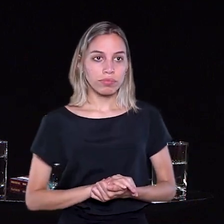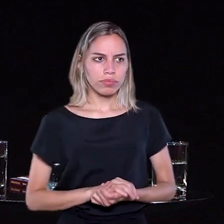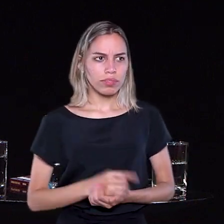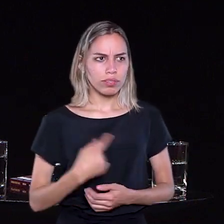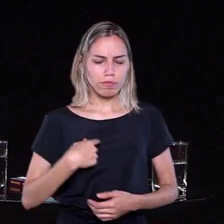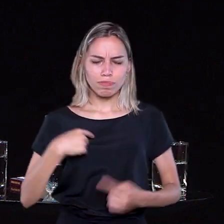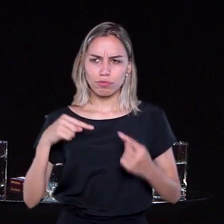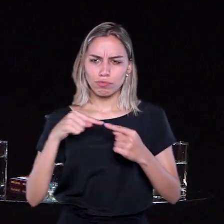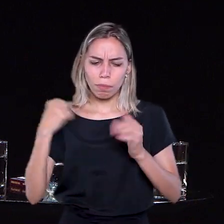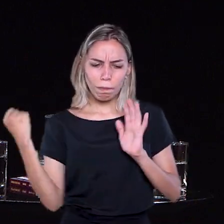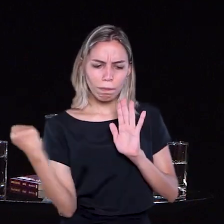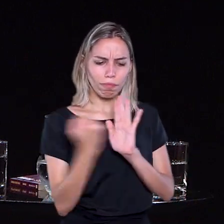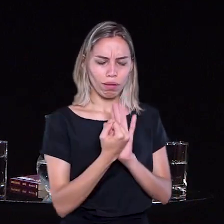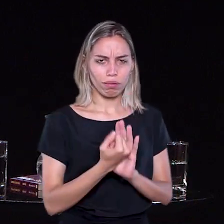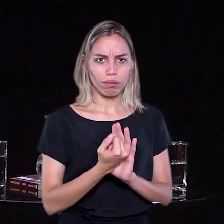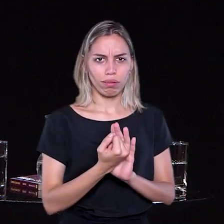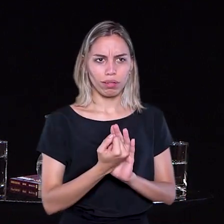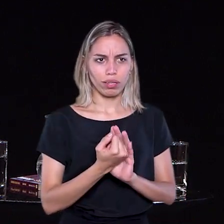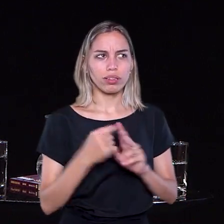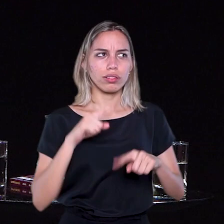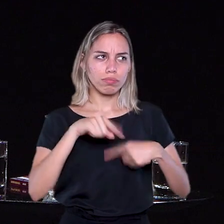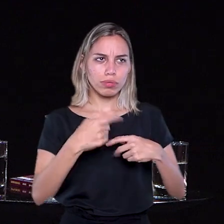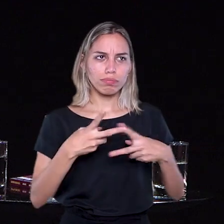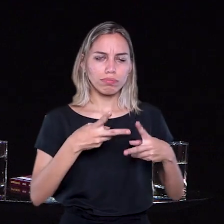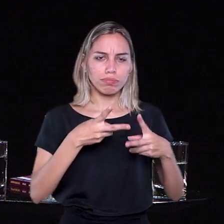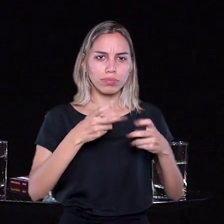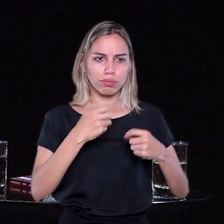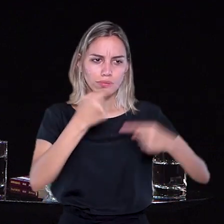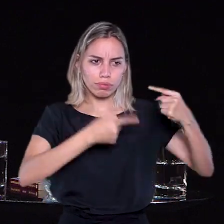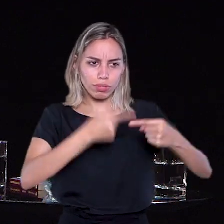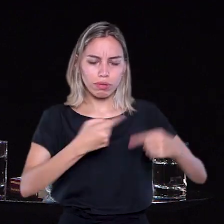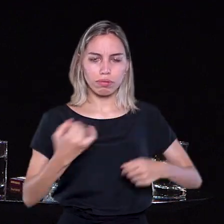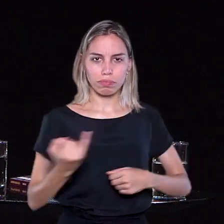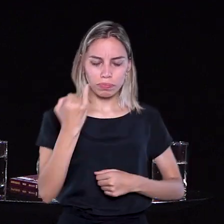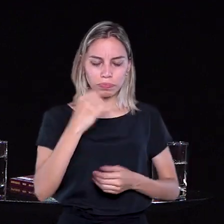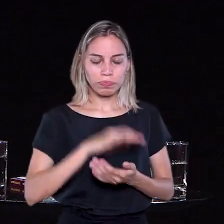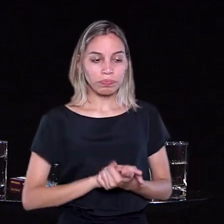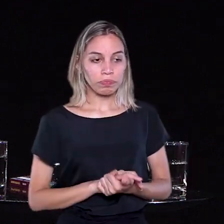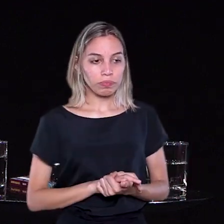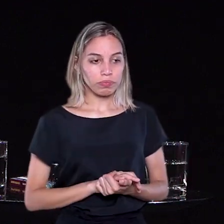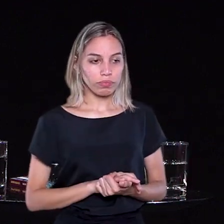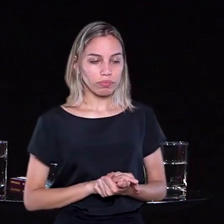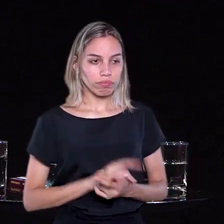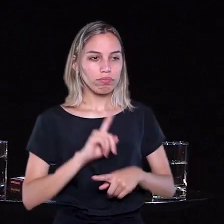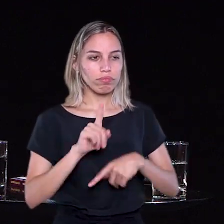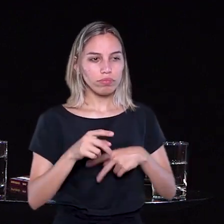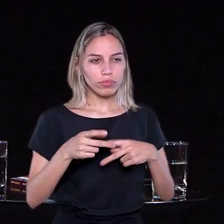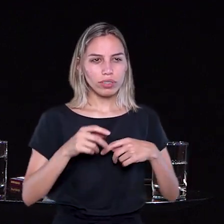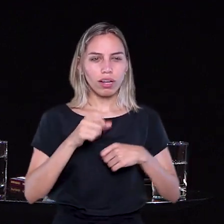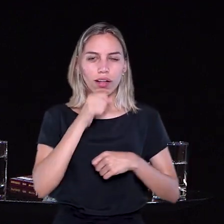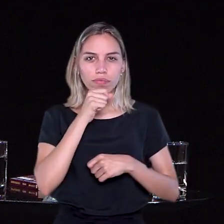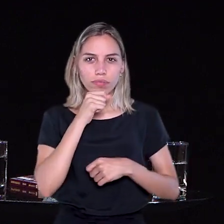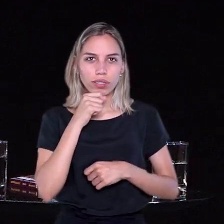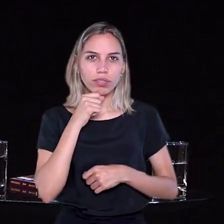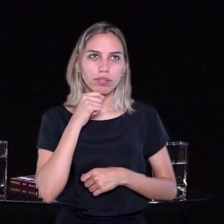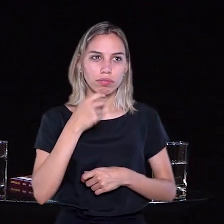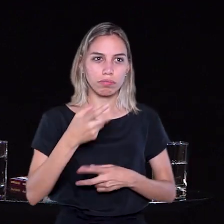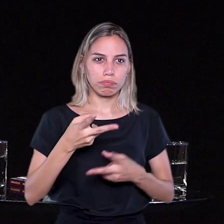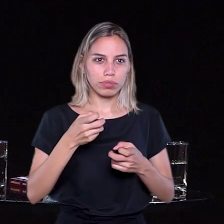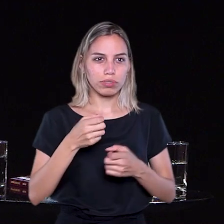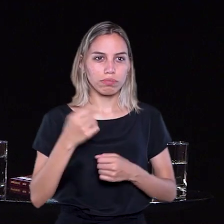e que eu vim entender algum tempo depois a importância desse debate foram duas experiências com mais velhos, né? Os mais velhos, o respeito à